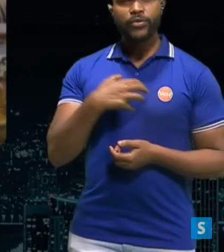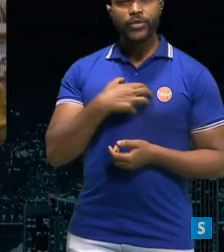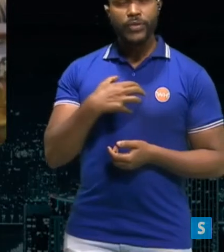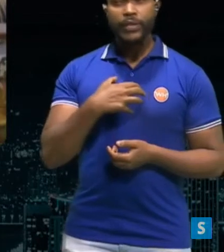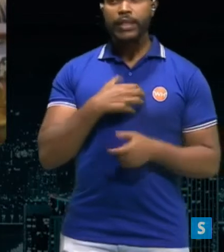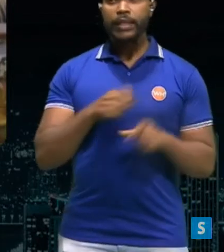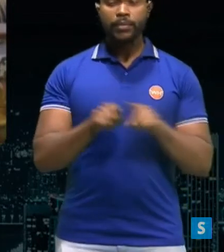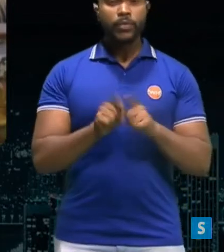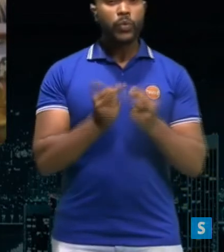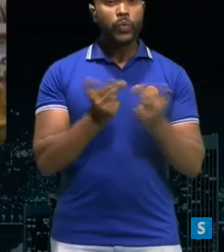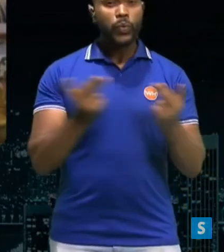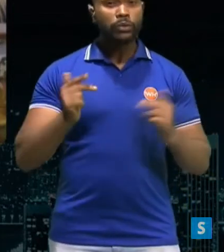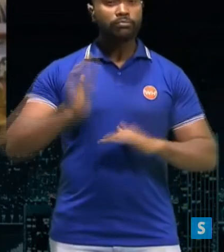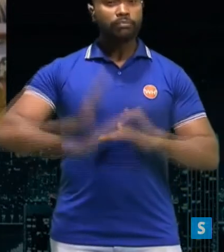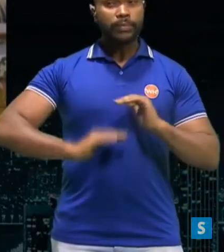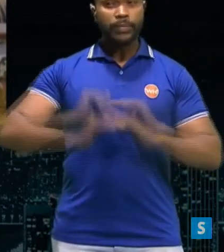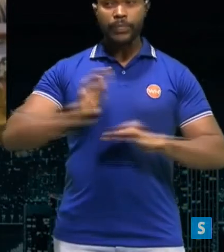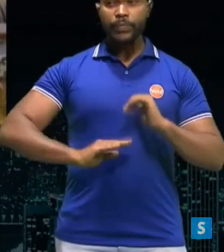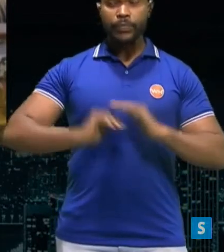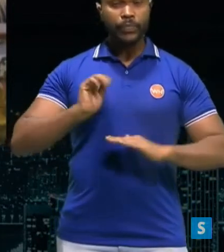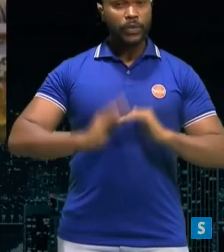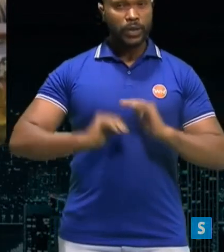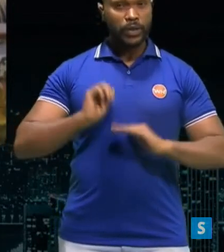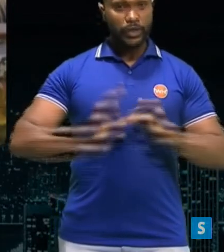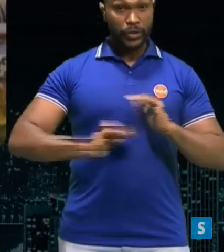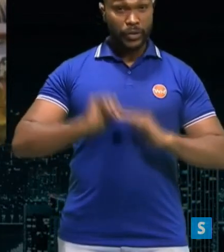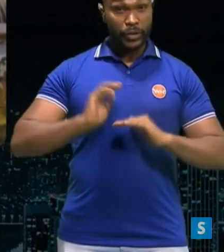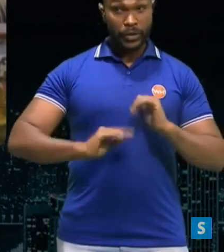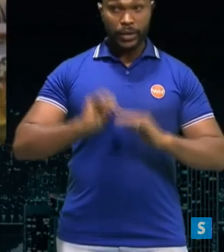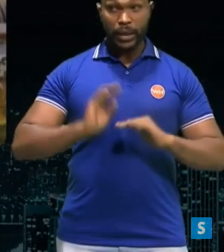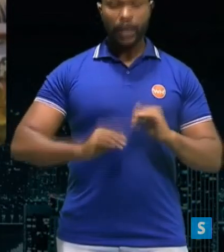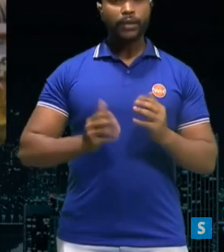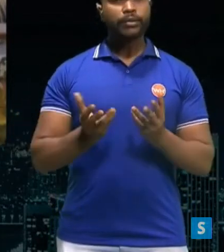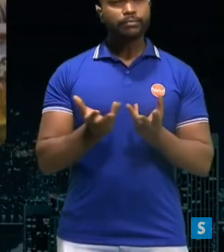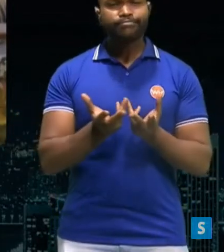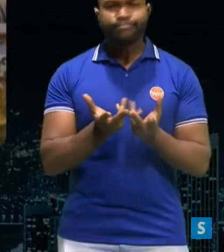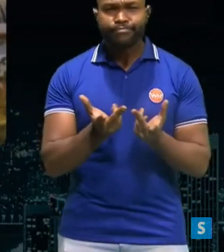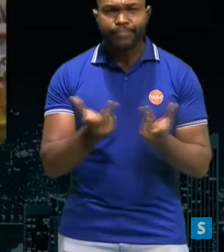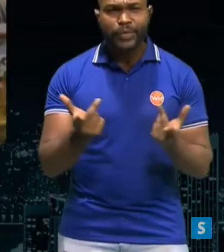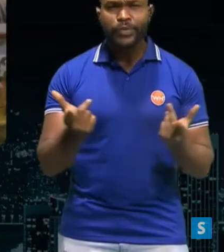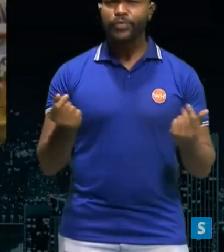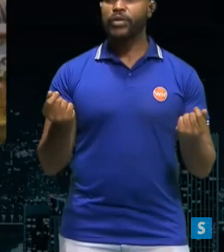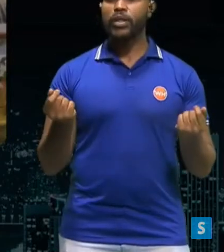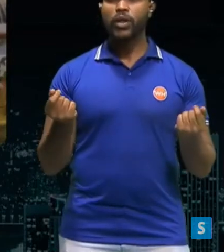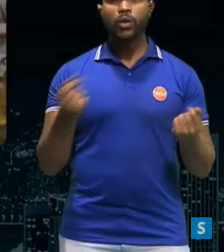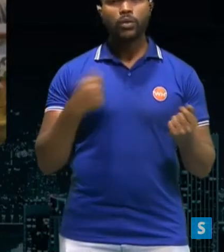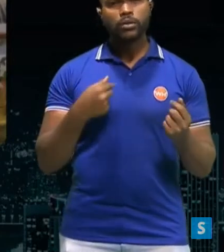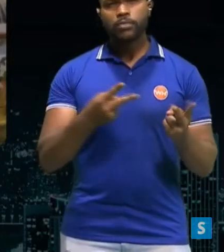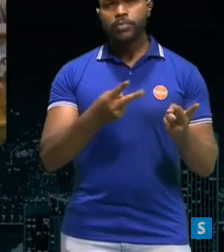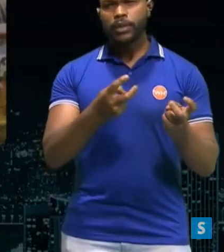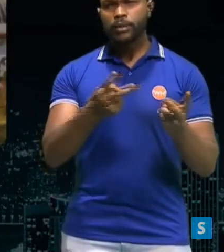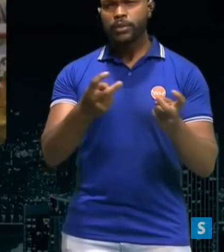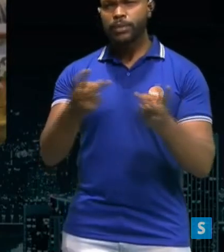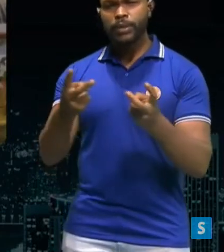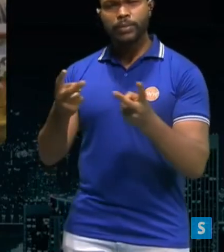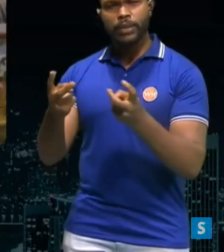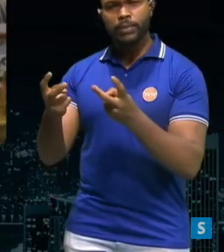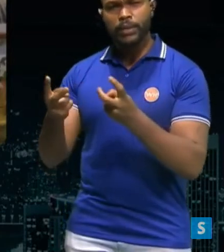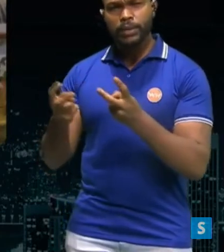sobre as coisas que são práticas é incrível observá-la